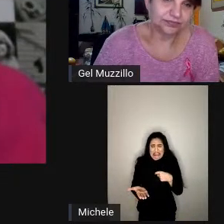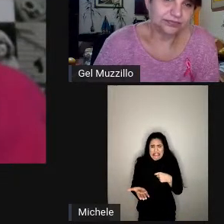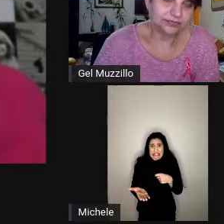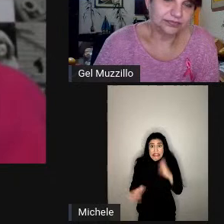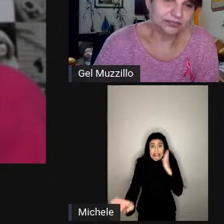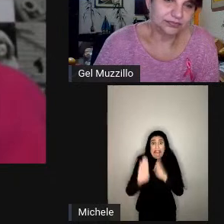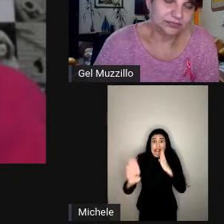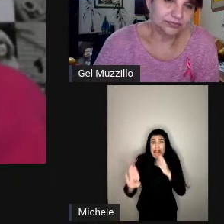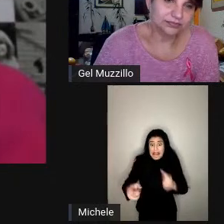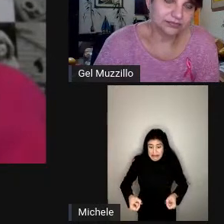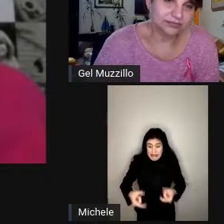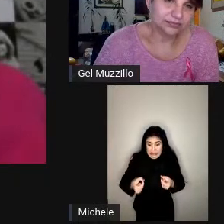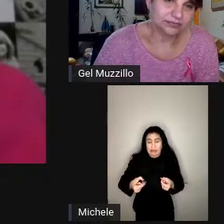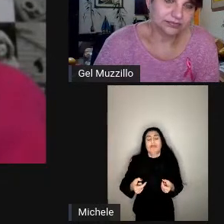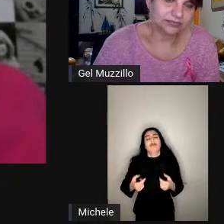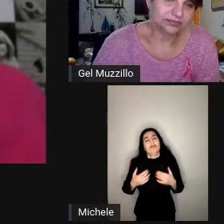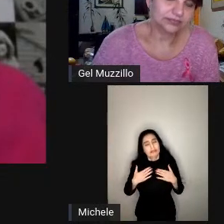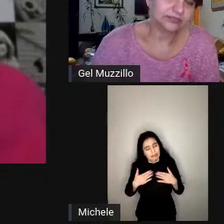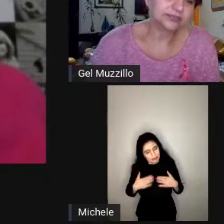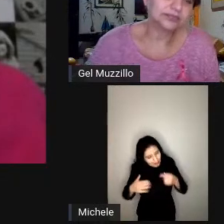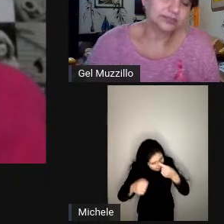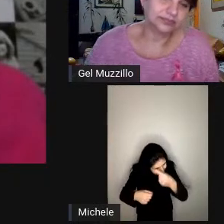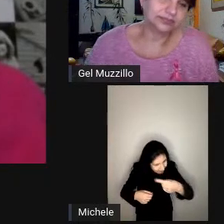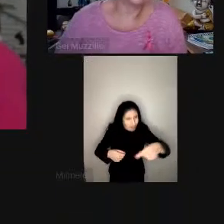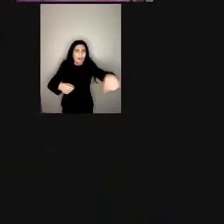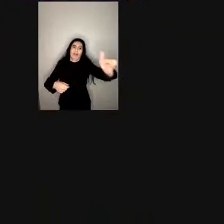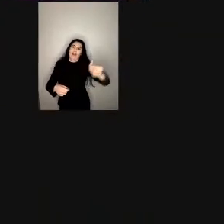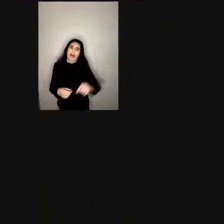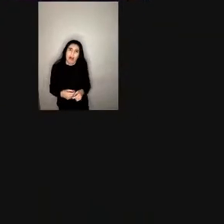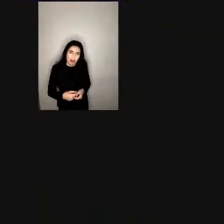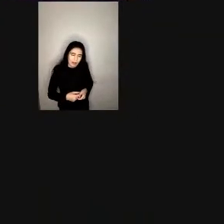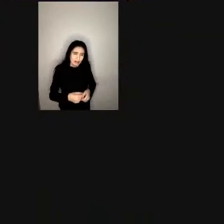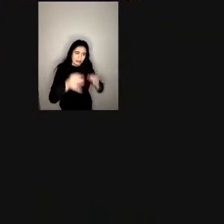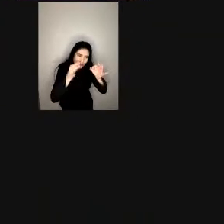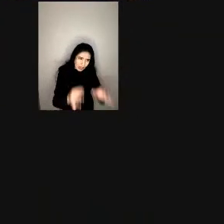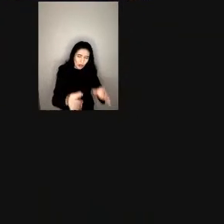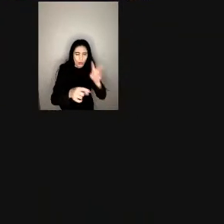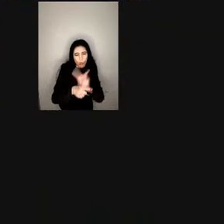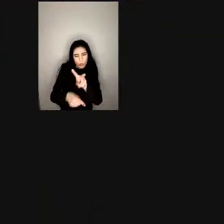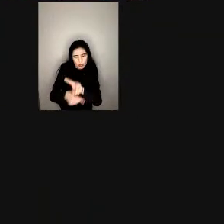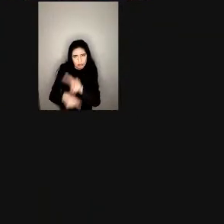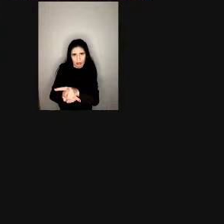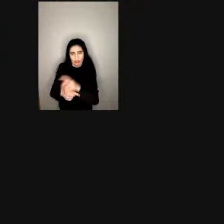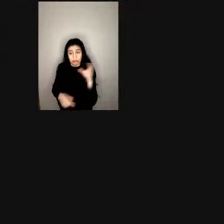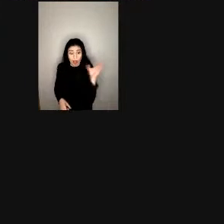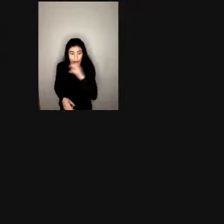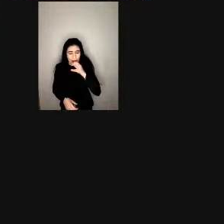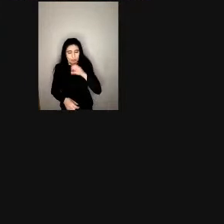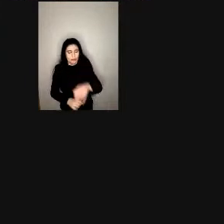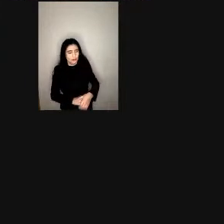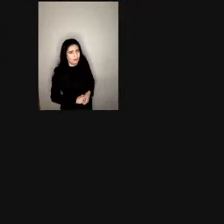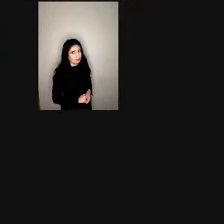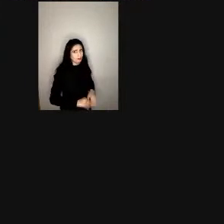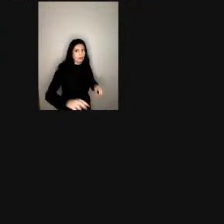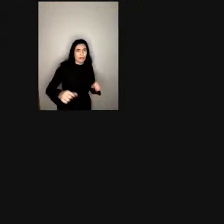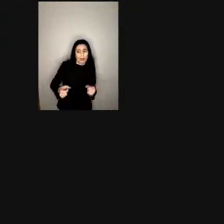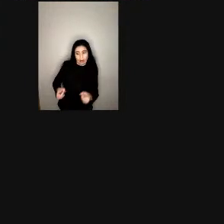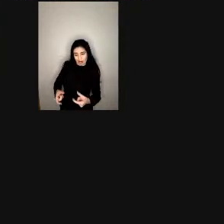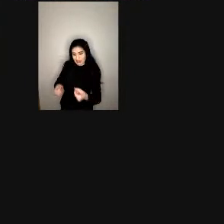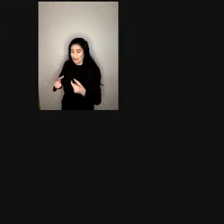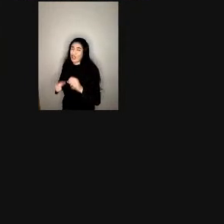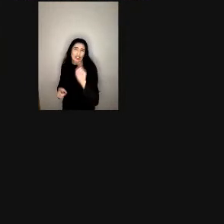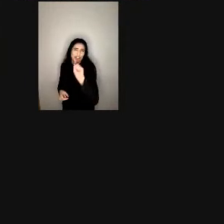mais correto, mais adequado e o mais rápido possível. Agora, infelizmente, o câncer não existe só em